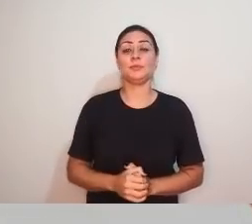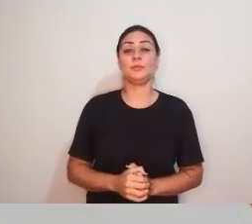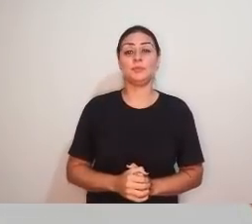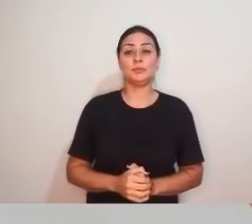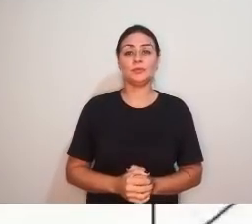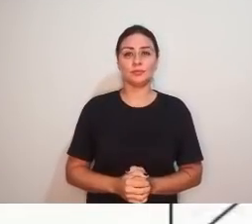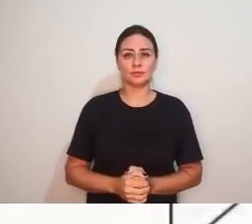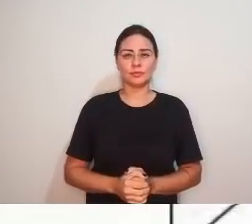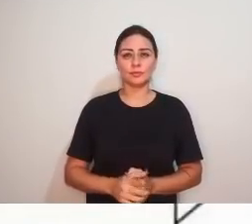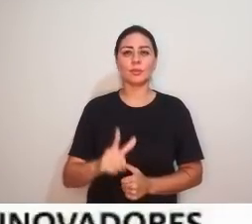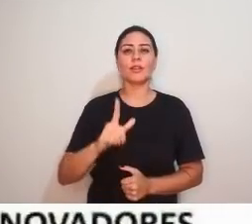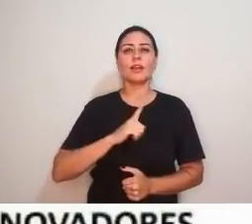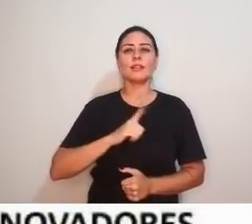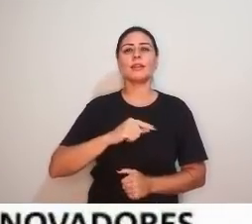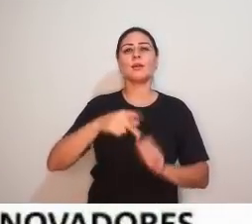Olha que legal.